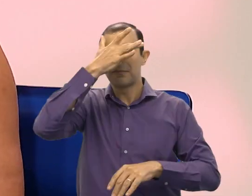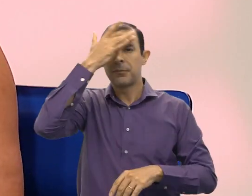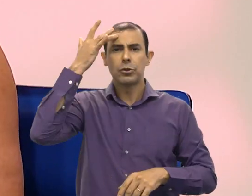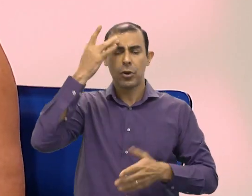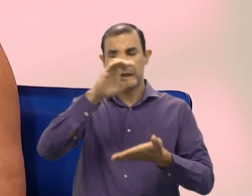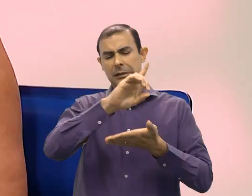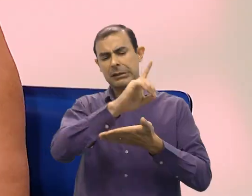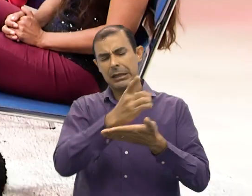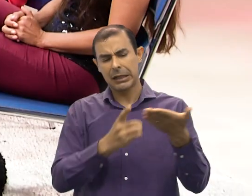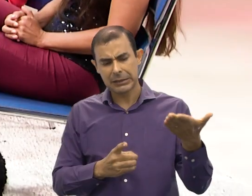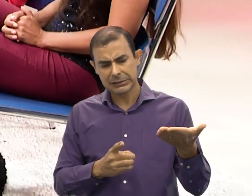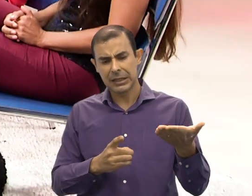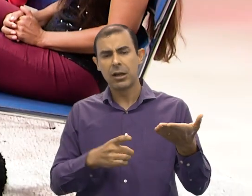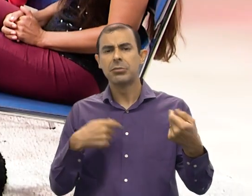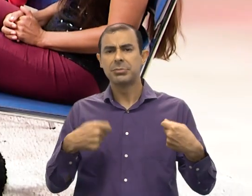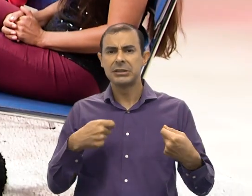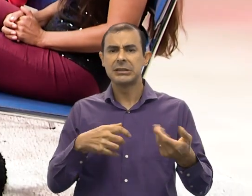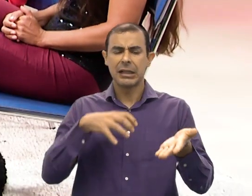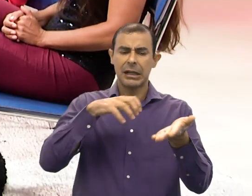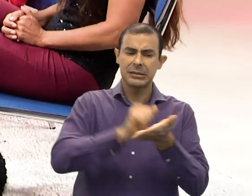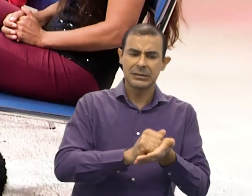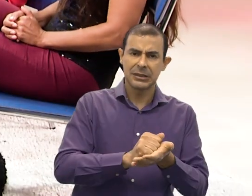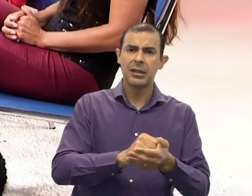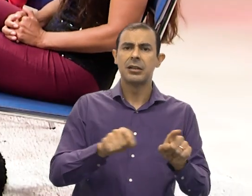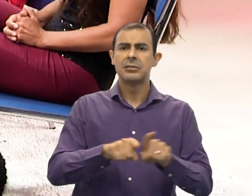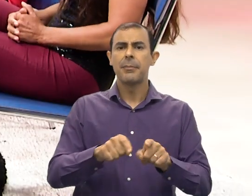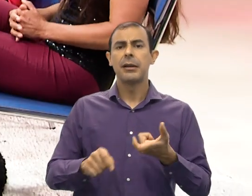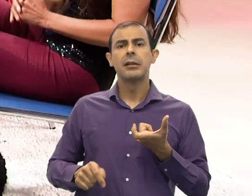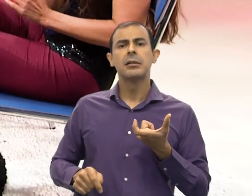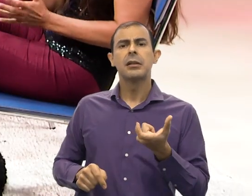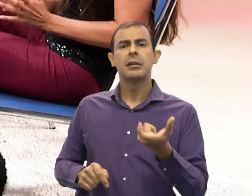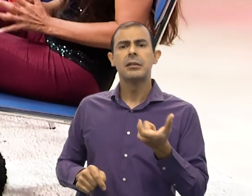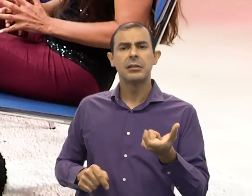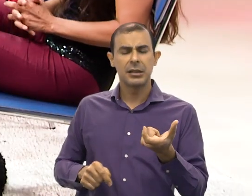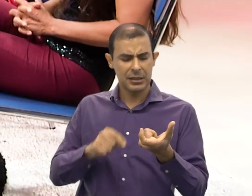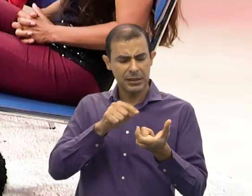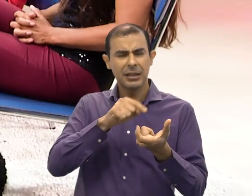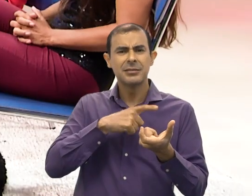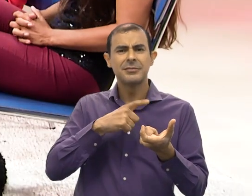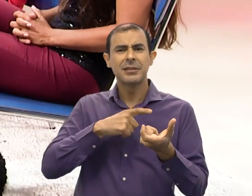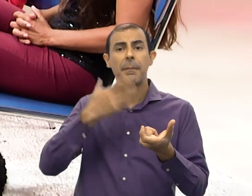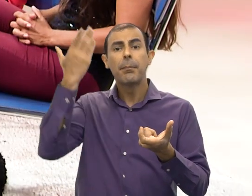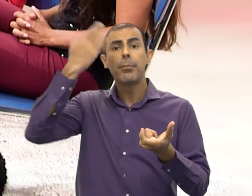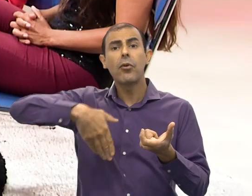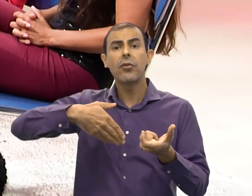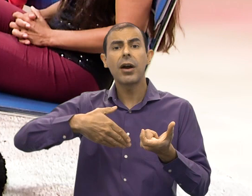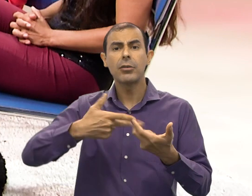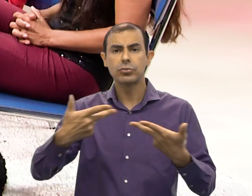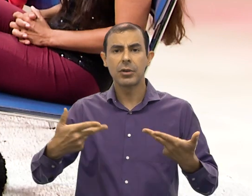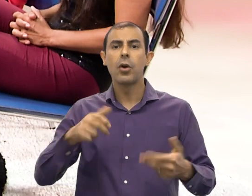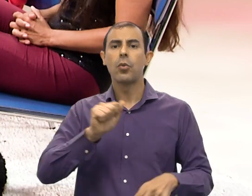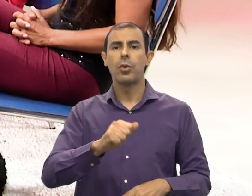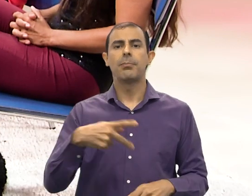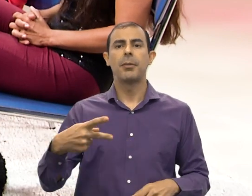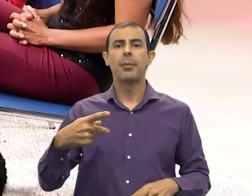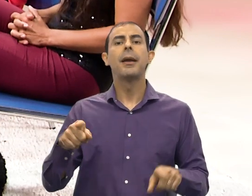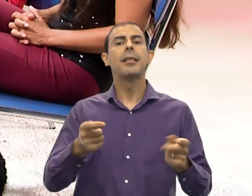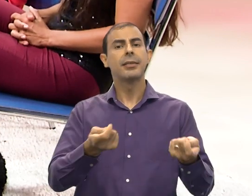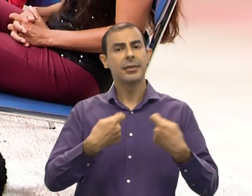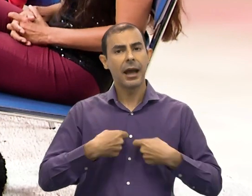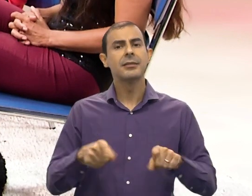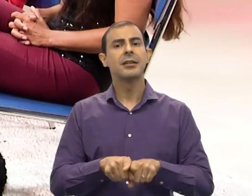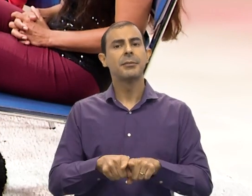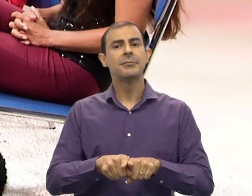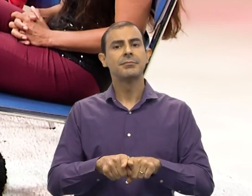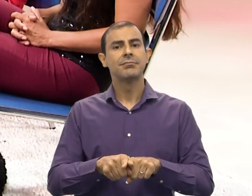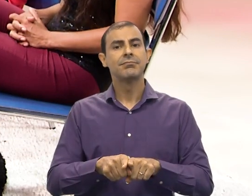que comprove que ele é cadastrado, que precisa de uma carteirinha para a eventual situação que ele precisa, o aplicativo também fornece, ele